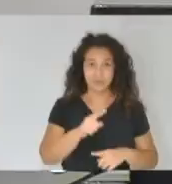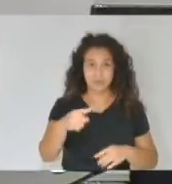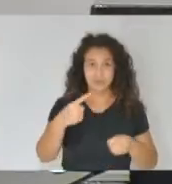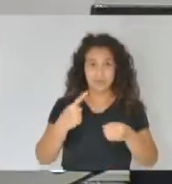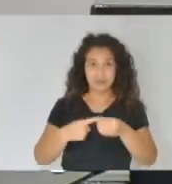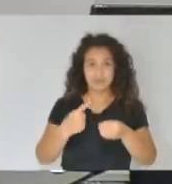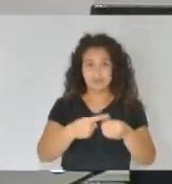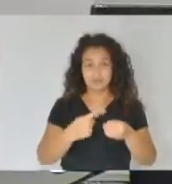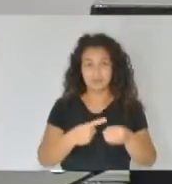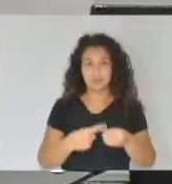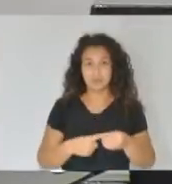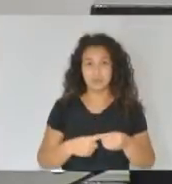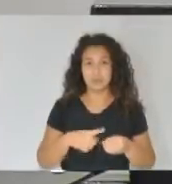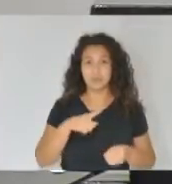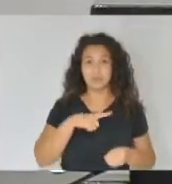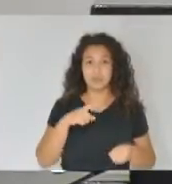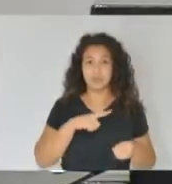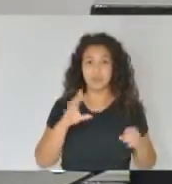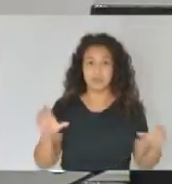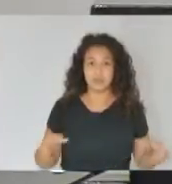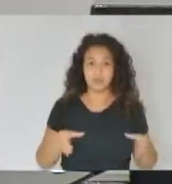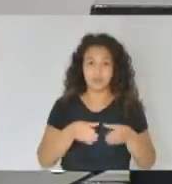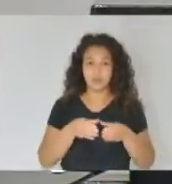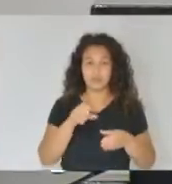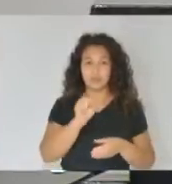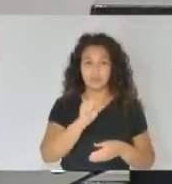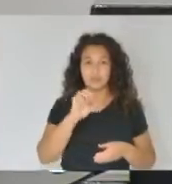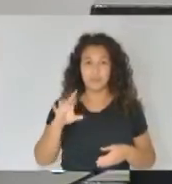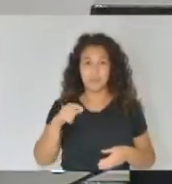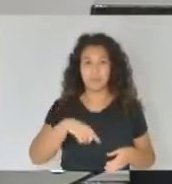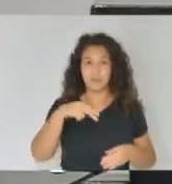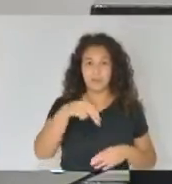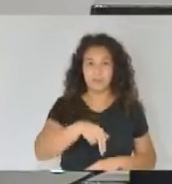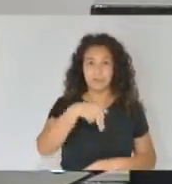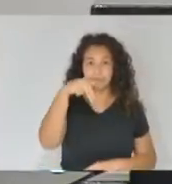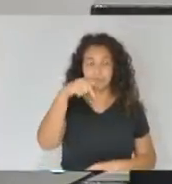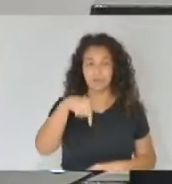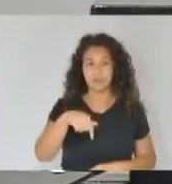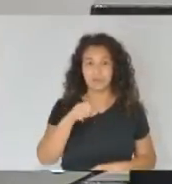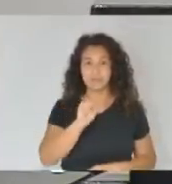região importante de Santa Catarina, que é o Planalto Norte do nosso Estado.